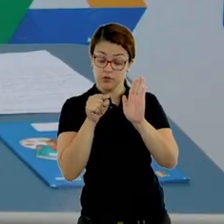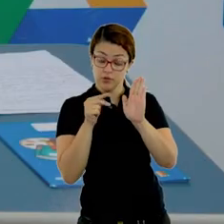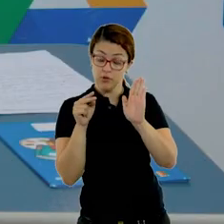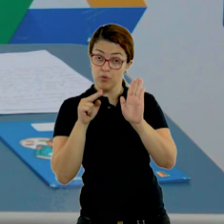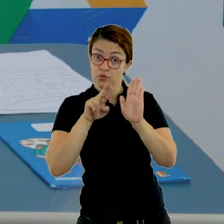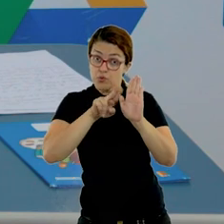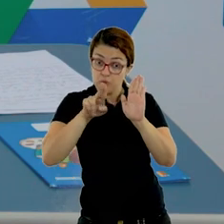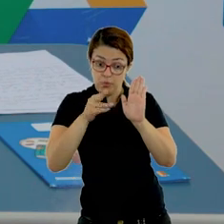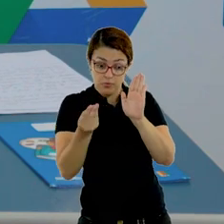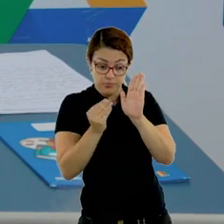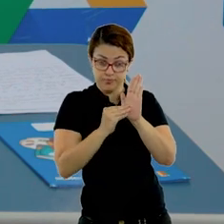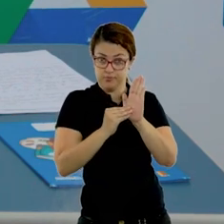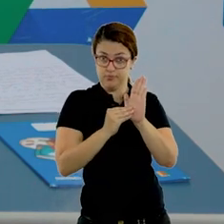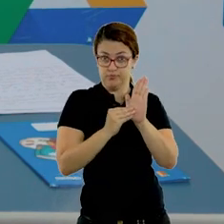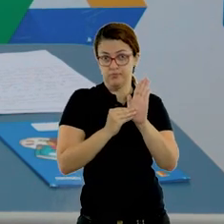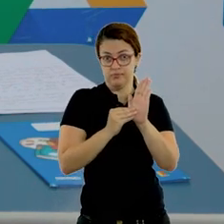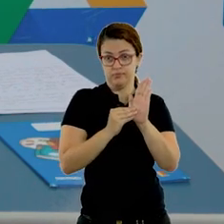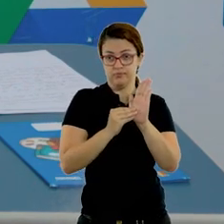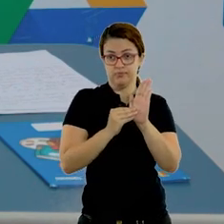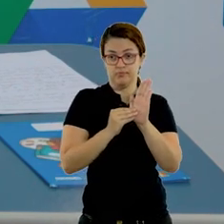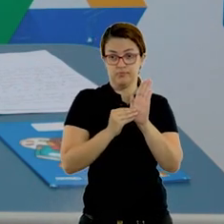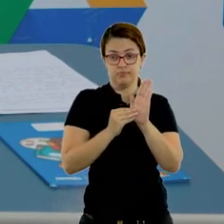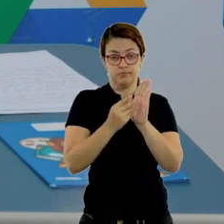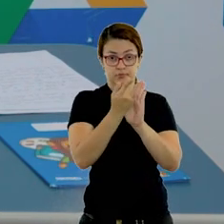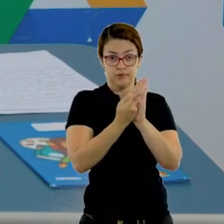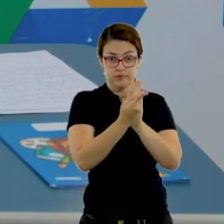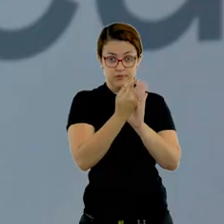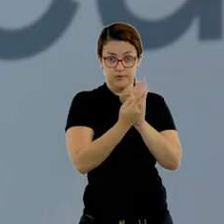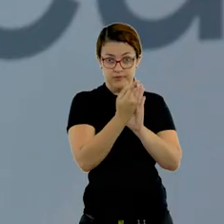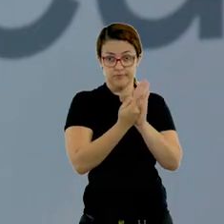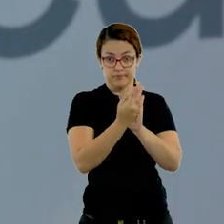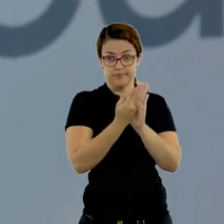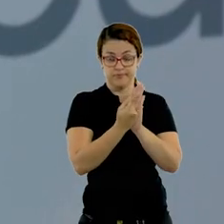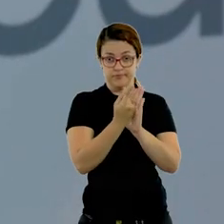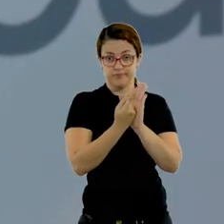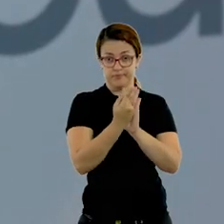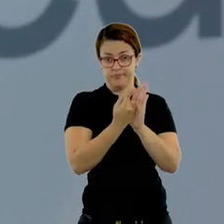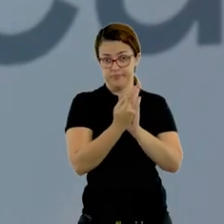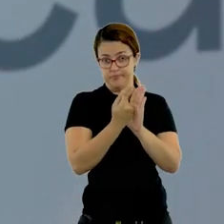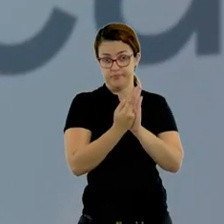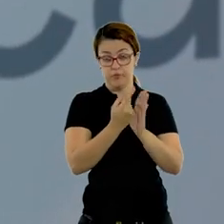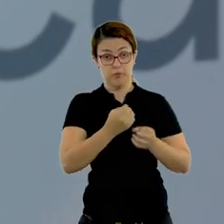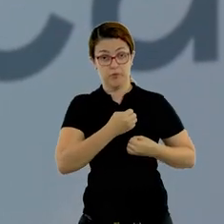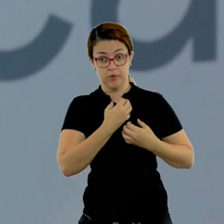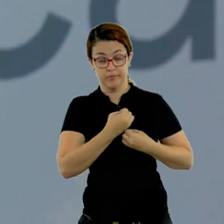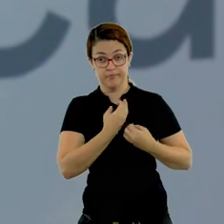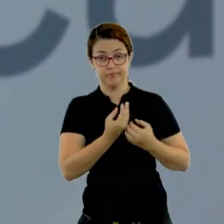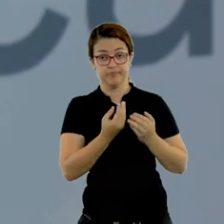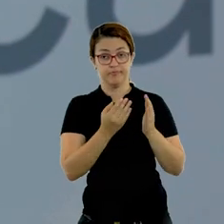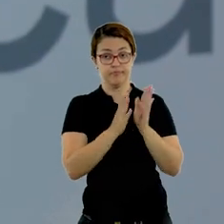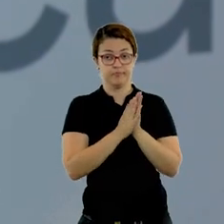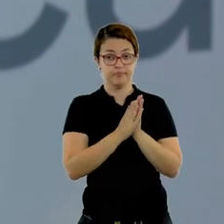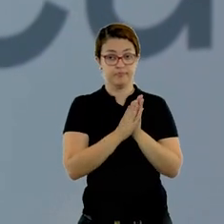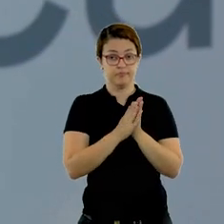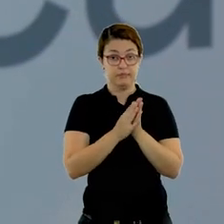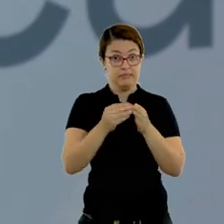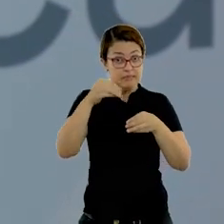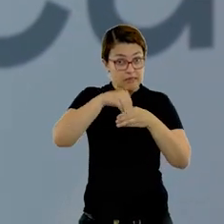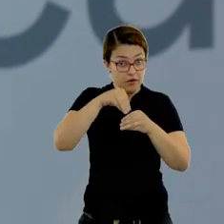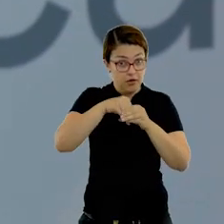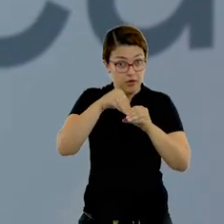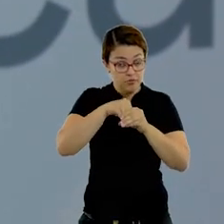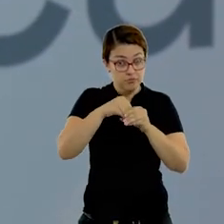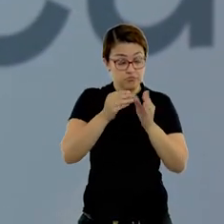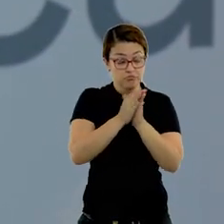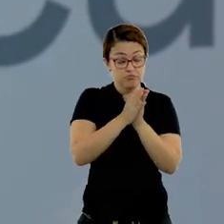você. Então você vai colocar o seu nome aí na capa do seu livrinho, tá bom? Coloquei um desenho e o nome do poema. Então faz um desenho bonitinho para a capa do seu livro.